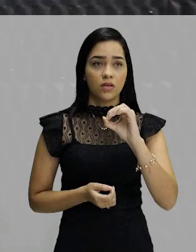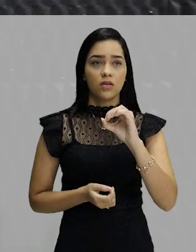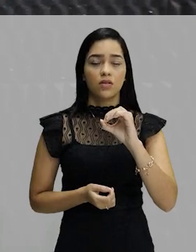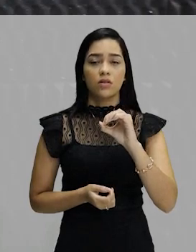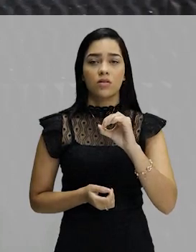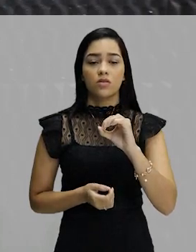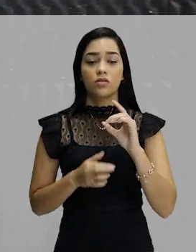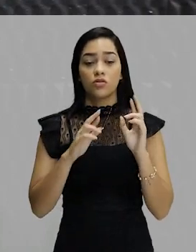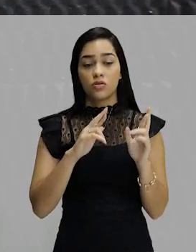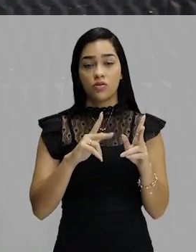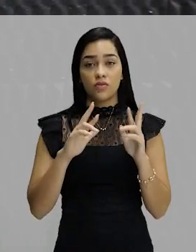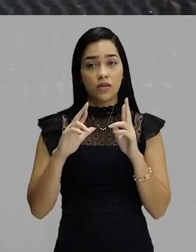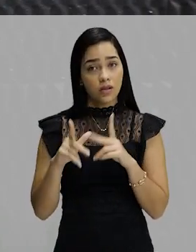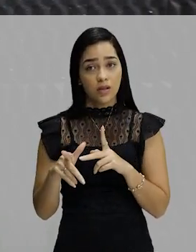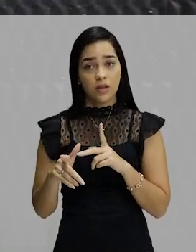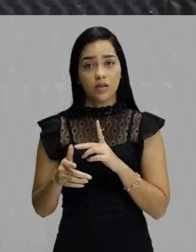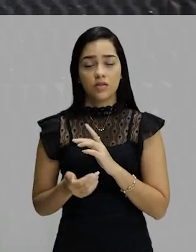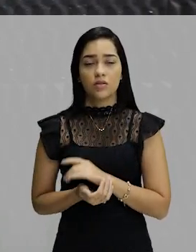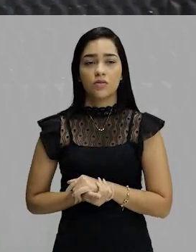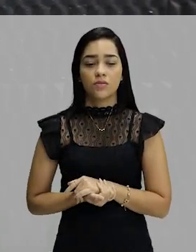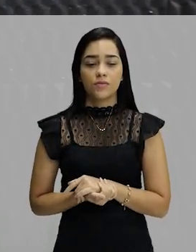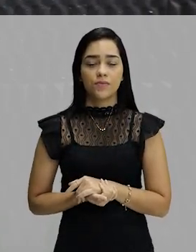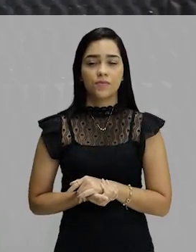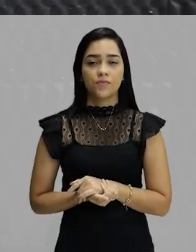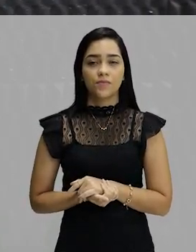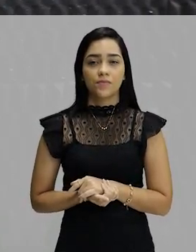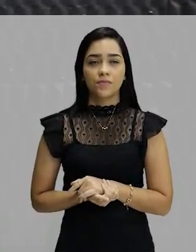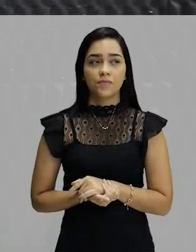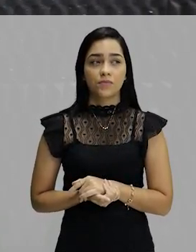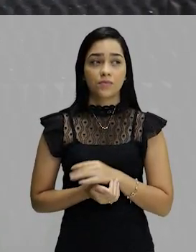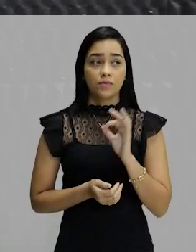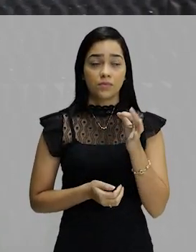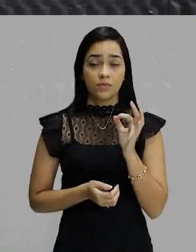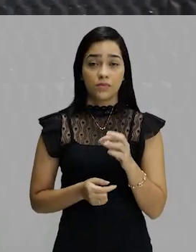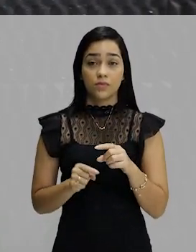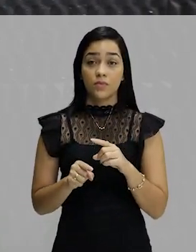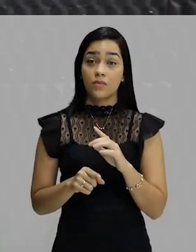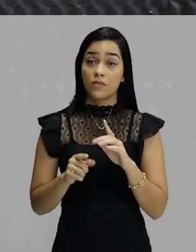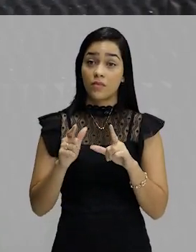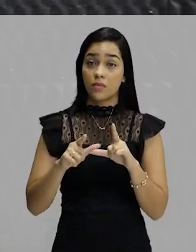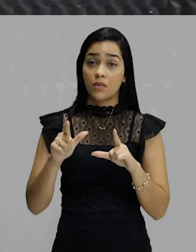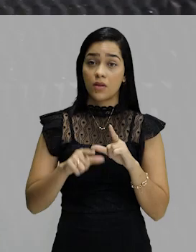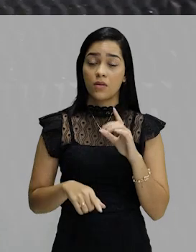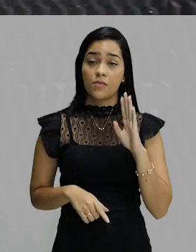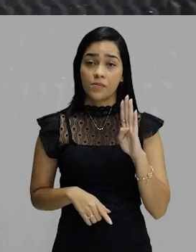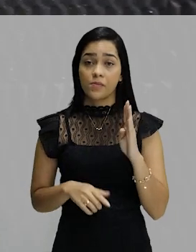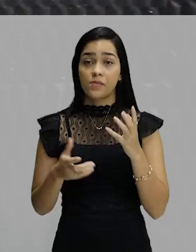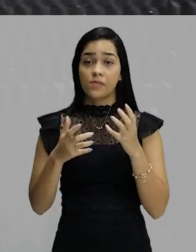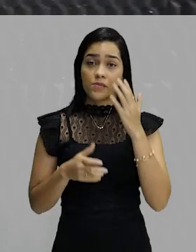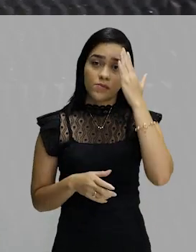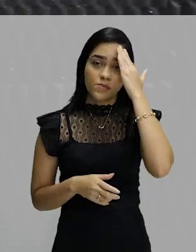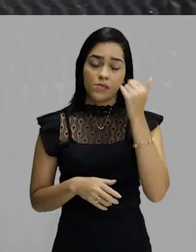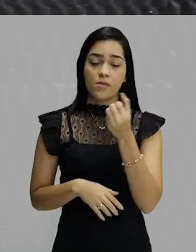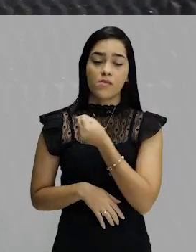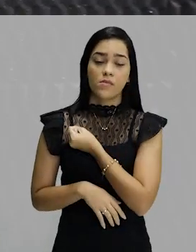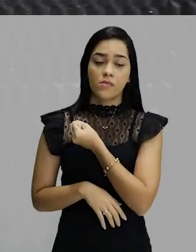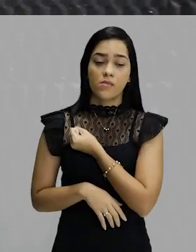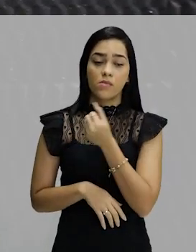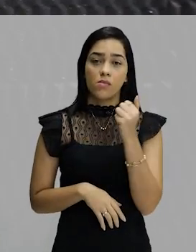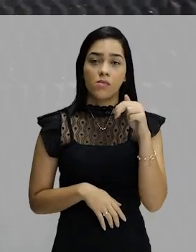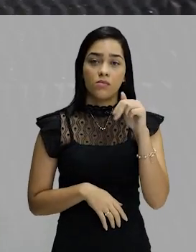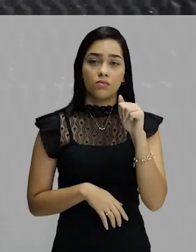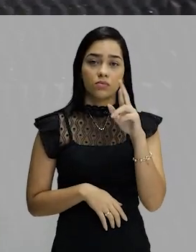maneiras diferentes. 720 palavras. Certo? Na letra B, ele quer saber o número de